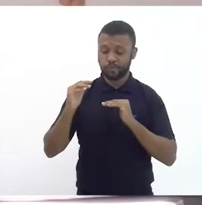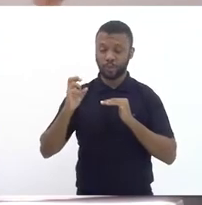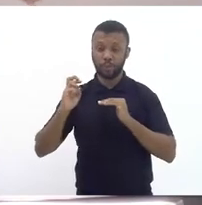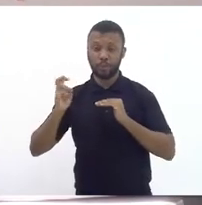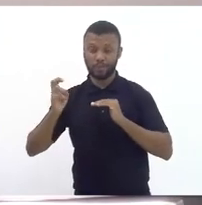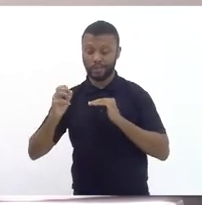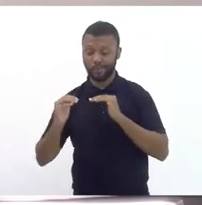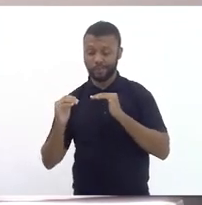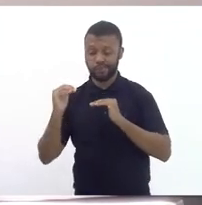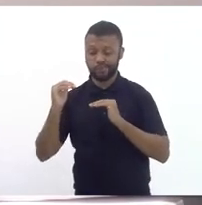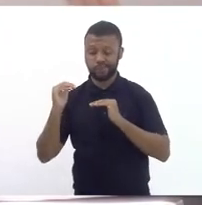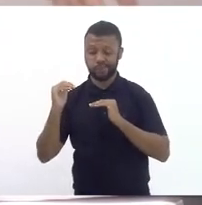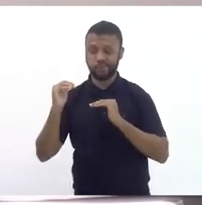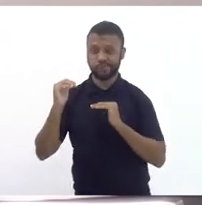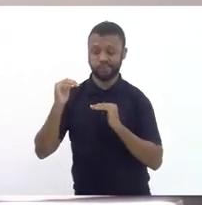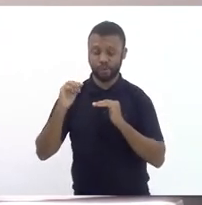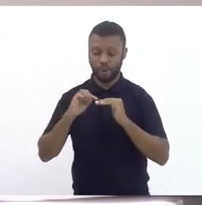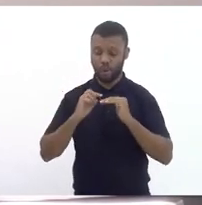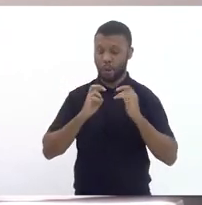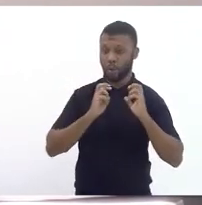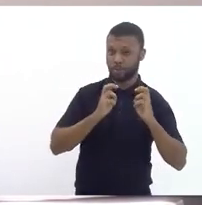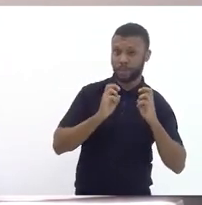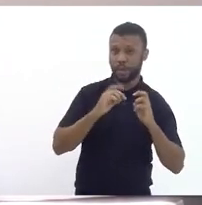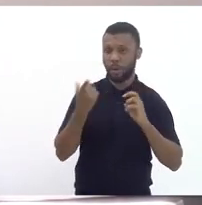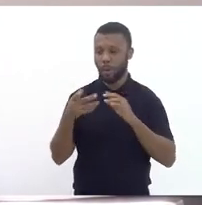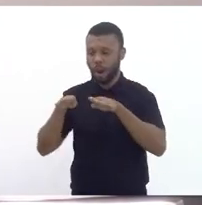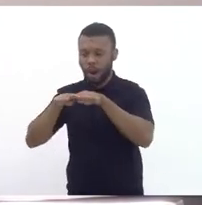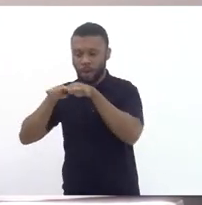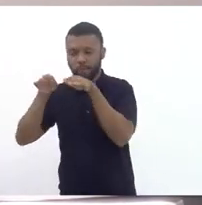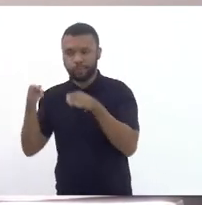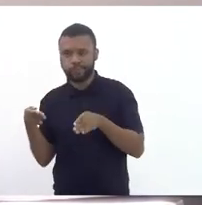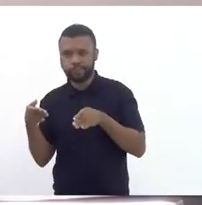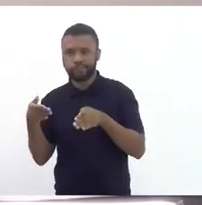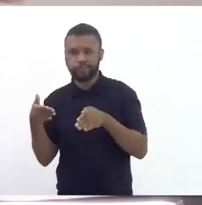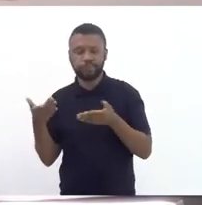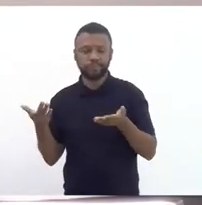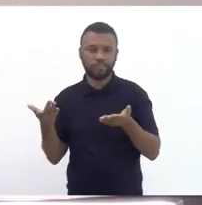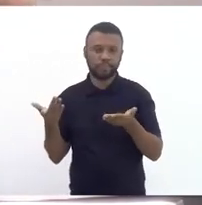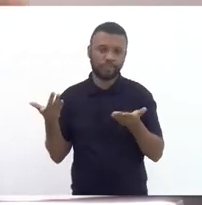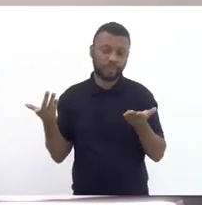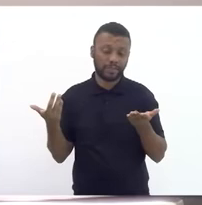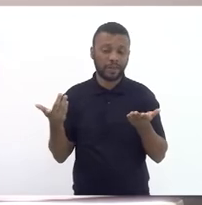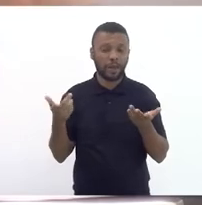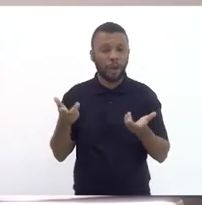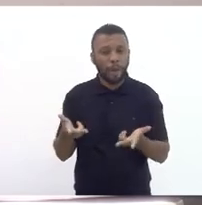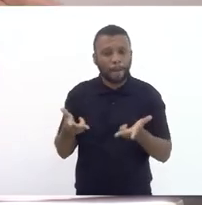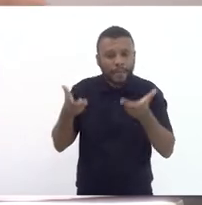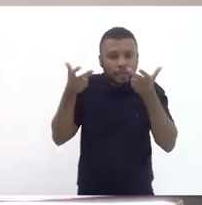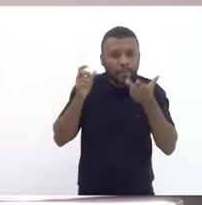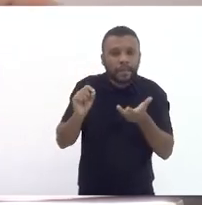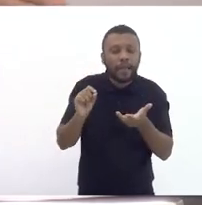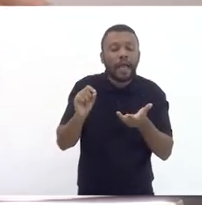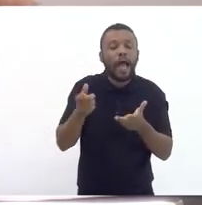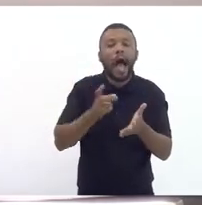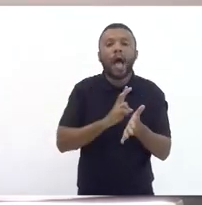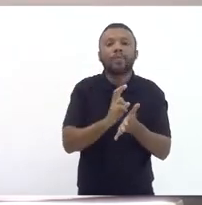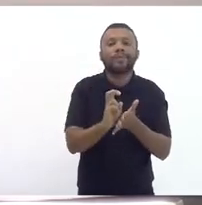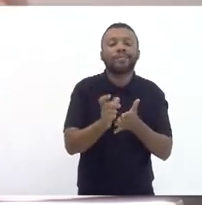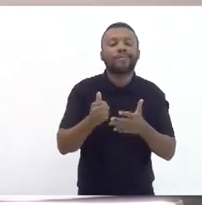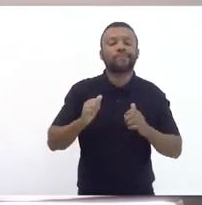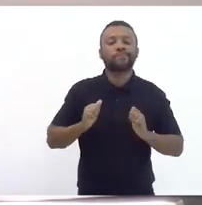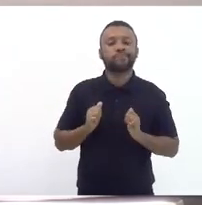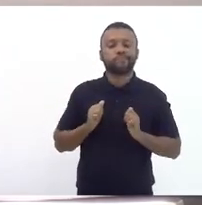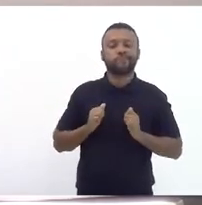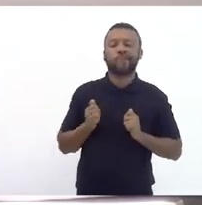em cima do trem, cai na pessoa que estiver na porta do trem. O que eu vejo, na verdade, é uma má vontade da Supervia em